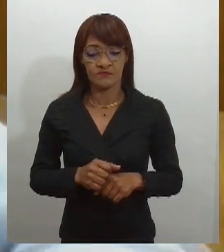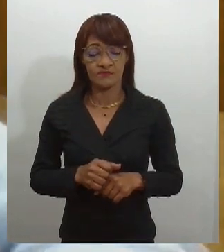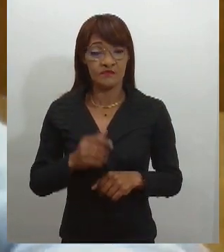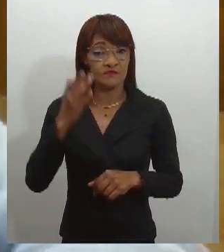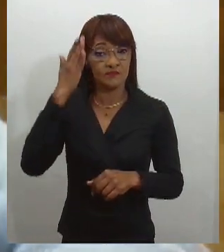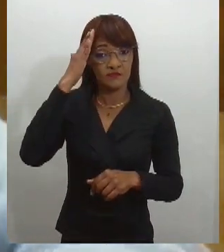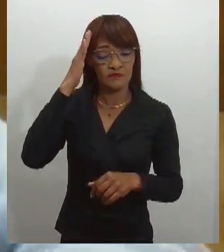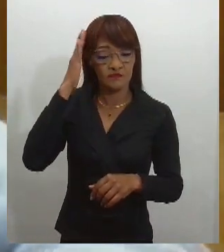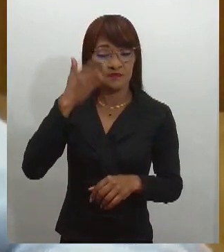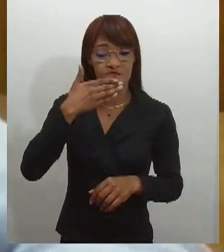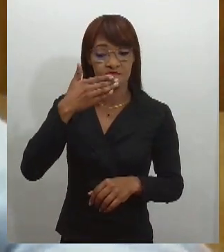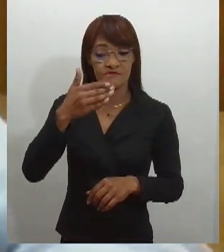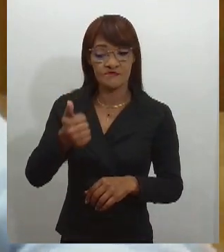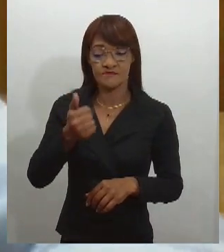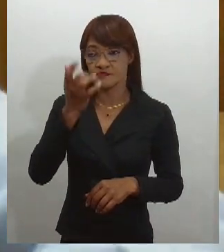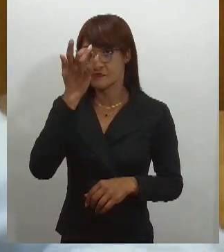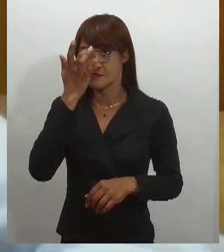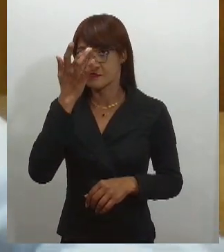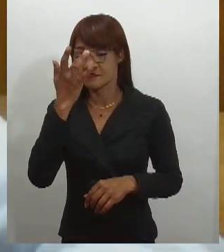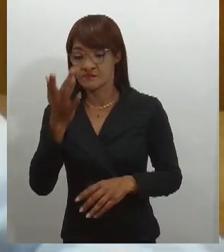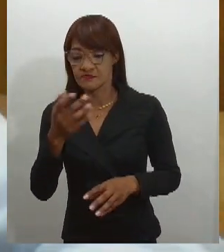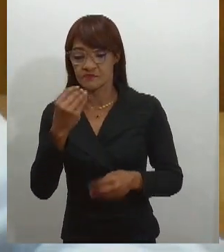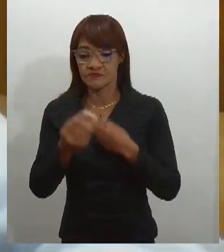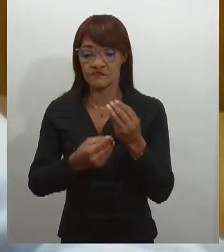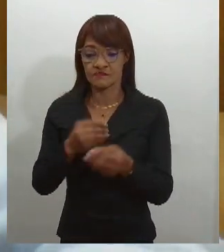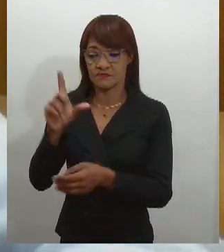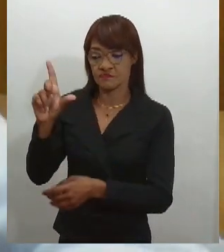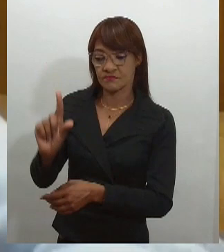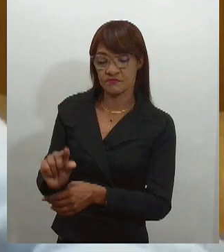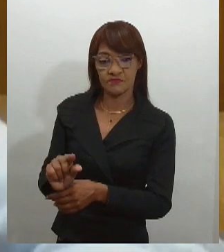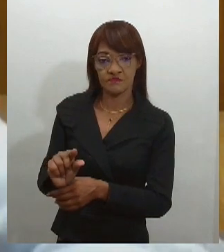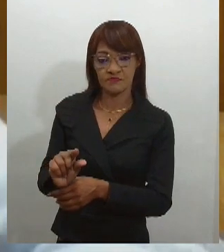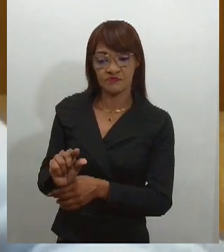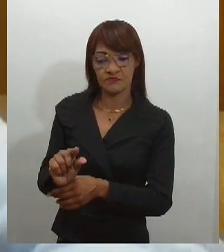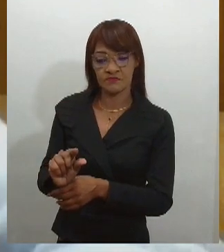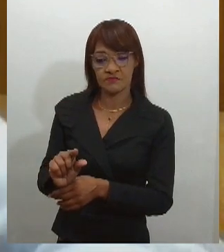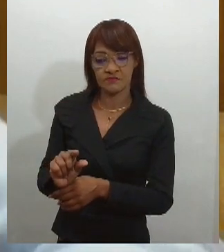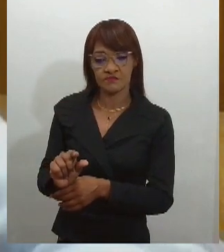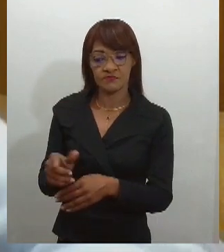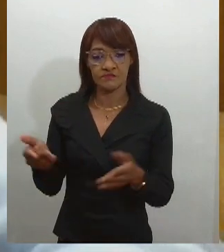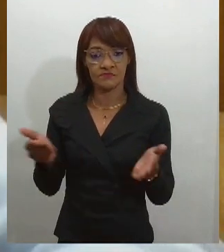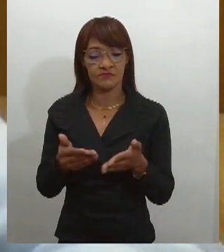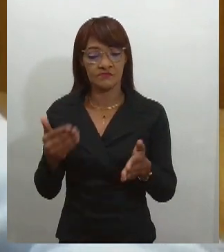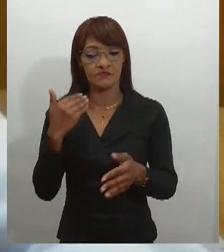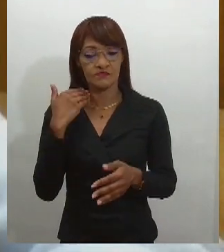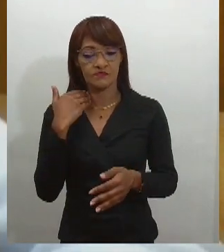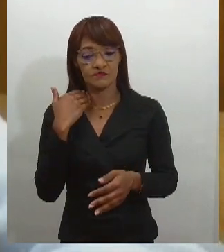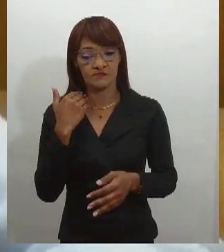fácil e com um valor muito abaixo do que os próprios bancos vão estipular. Porque, assim,